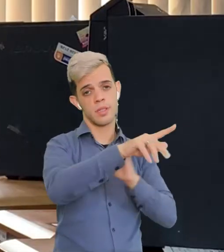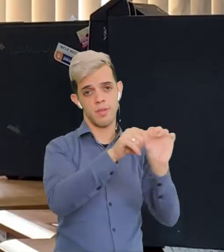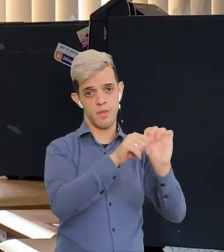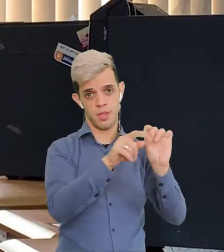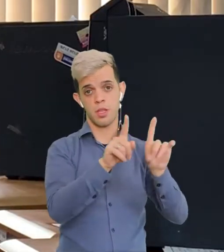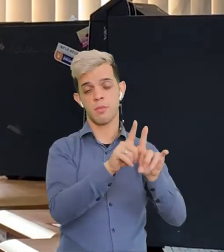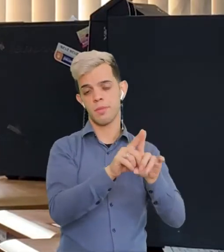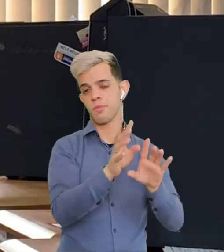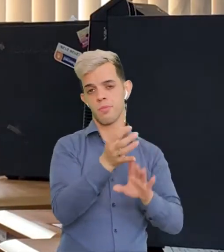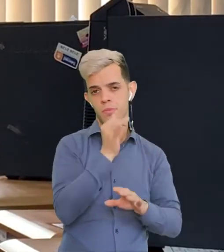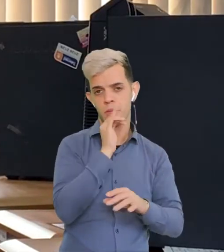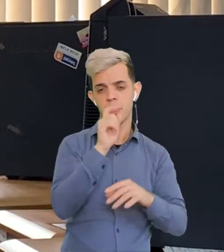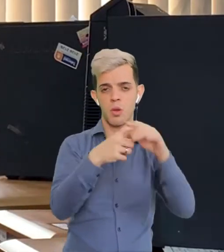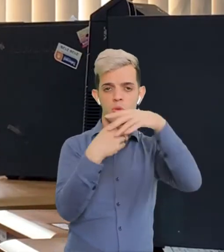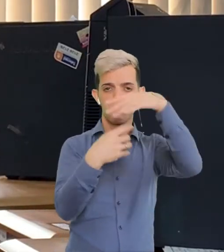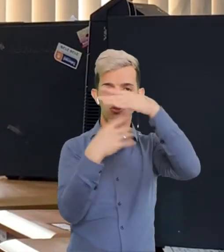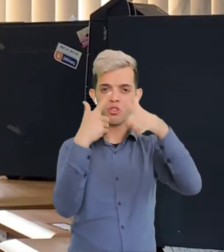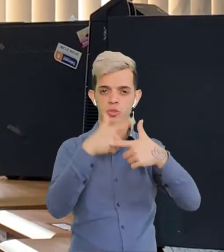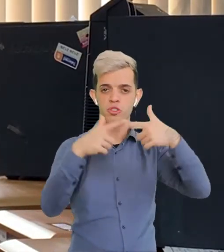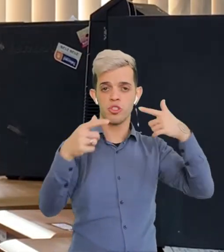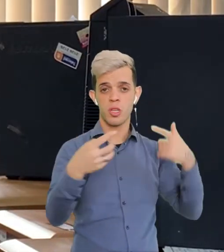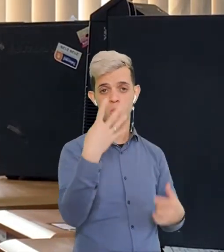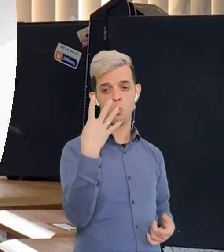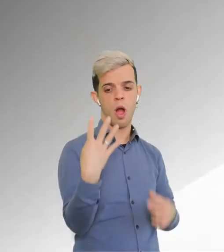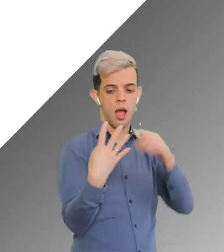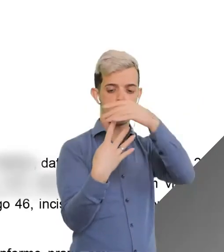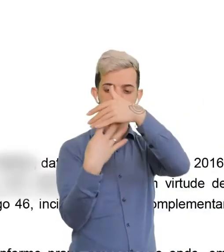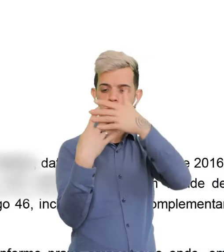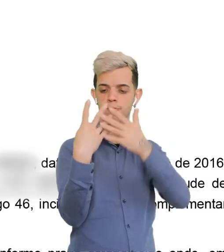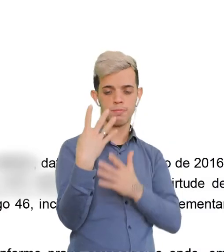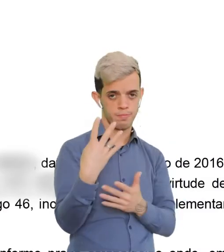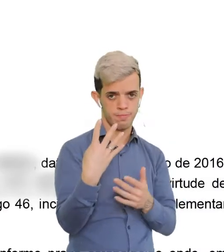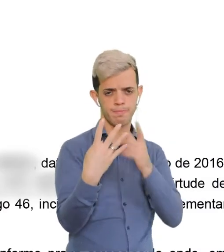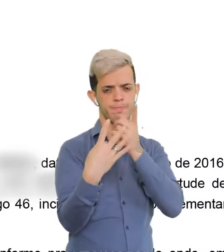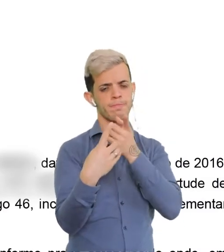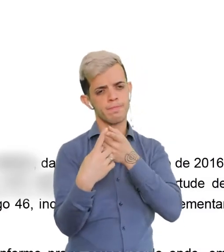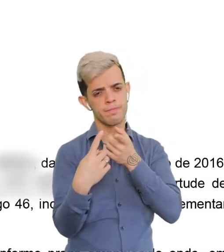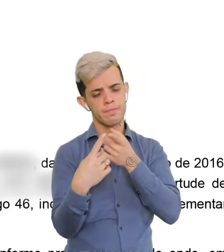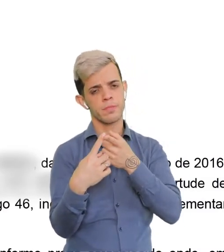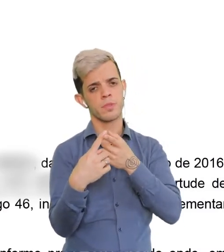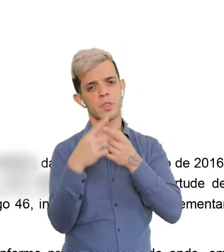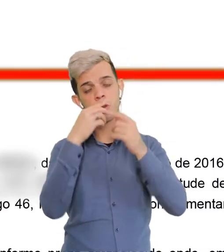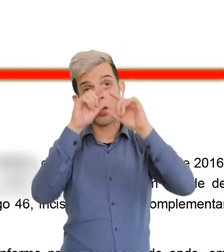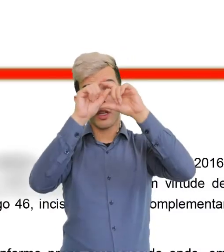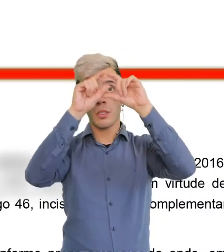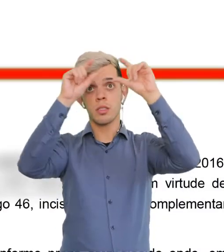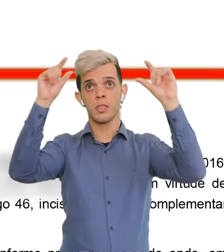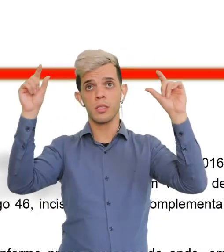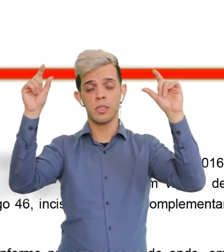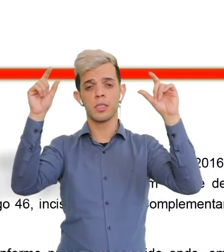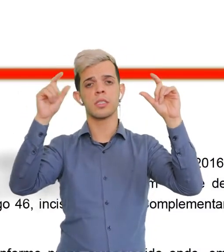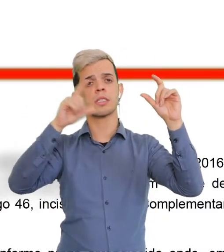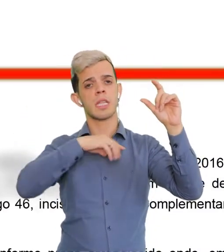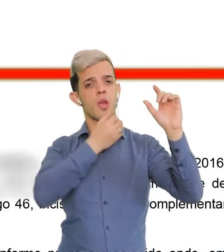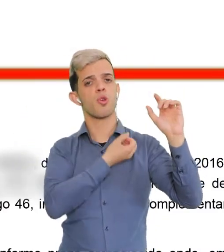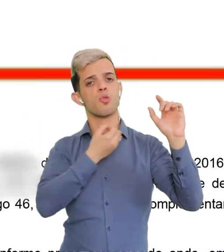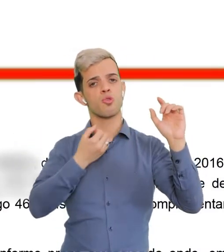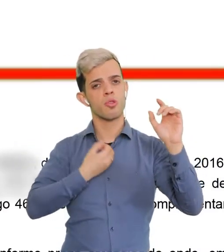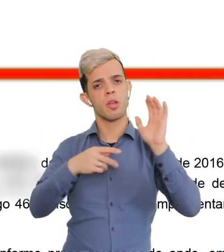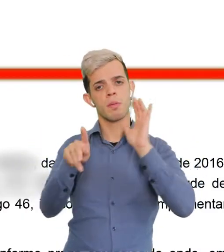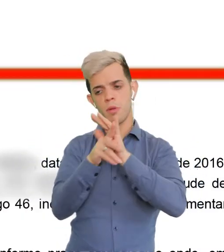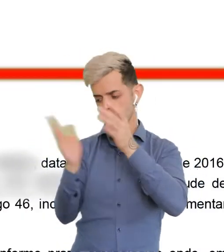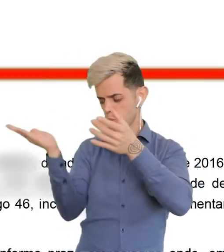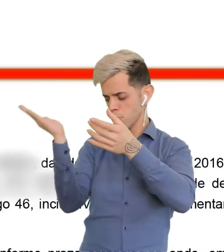A decisão é dividida em 4 partes principais. A primeira é o cabeçalho e contém o número